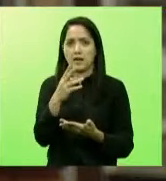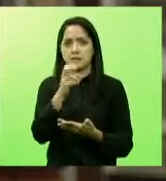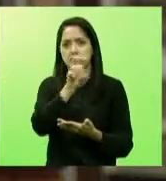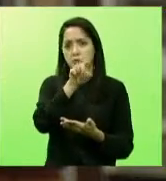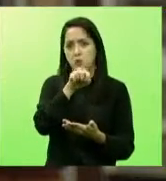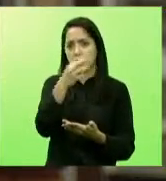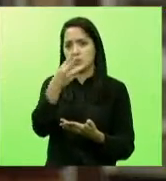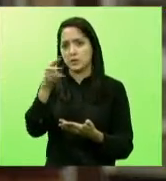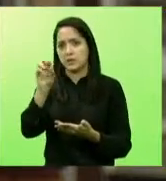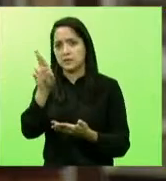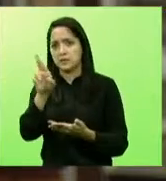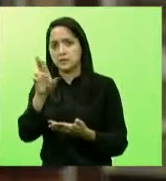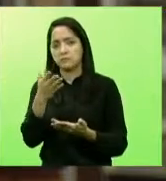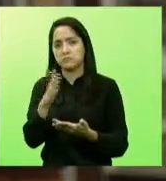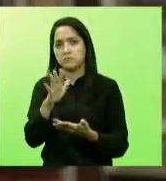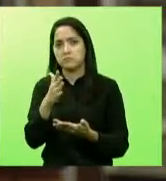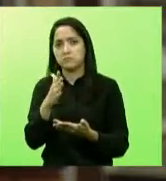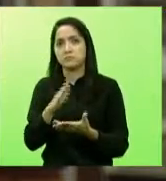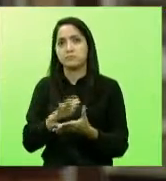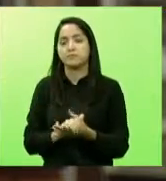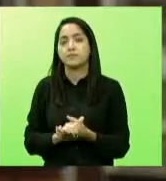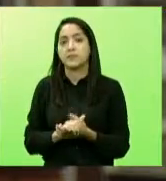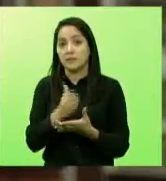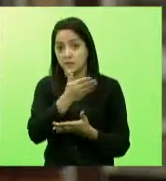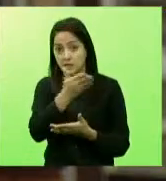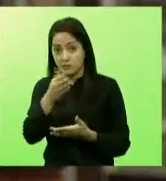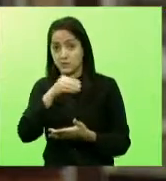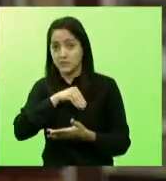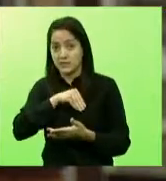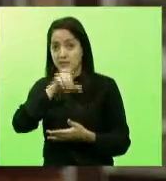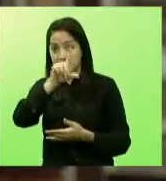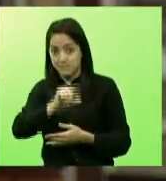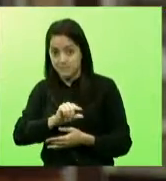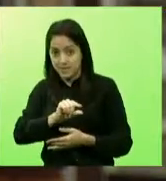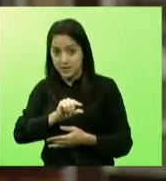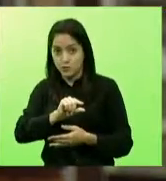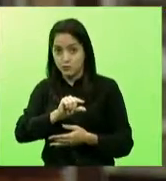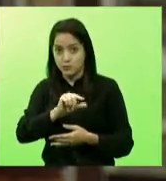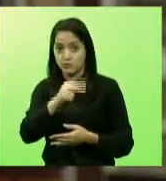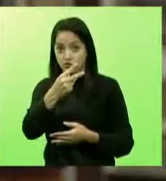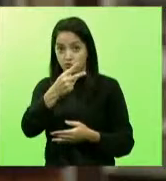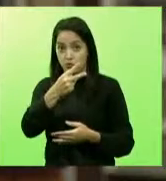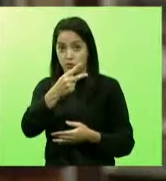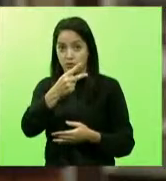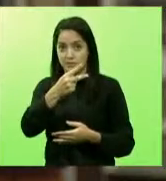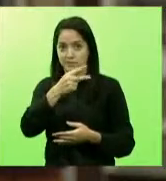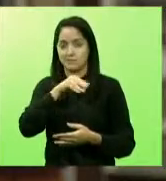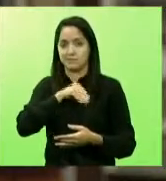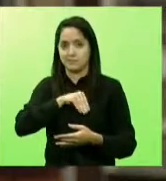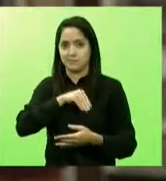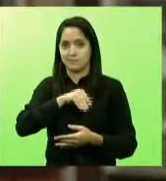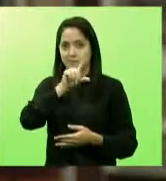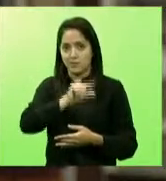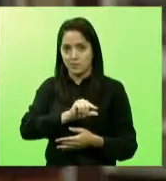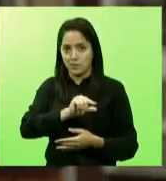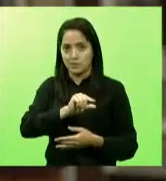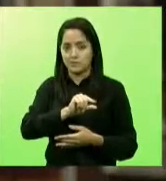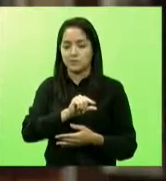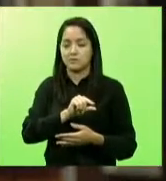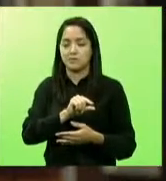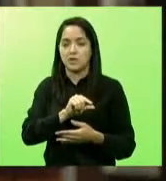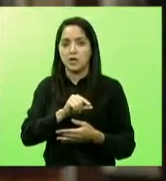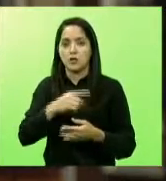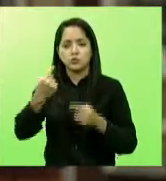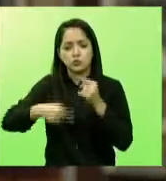R$ 5.300 e alguma coisa, uma coisa nesse sentido, para você que ganha menos de 2 salários mínimos e meio. Toda essa discussão foi